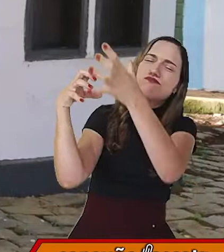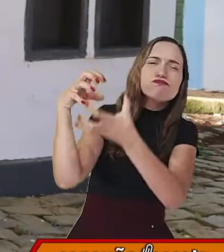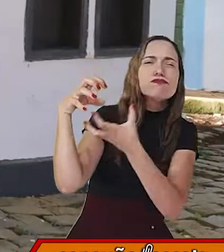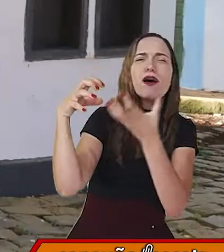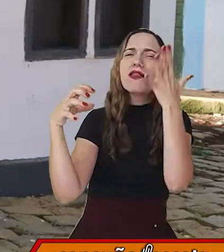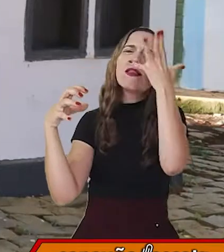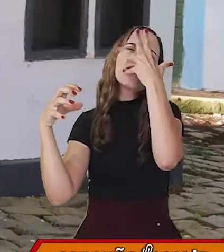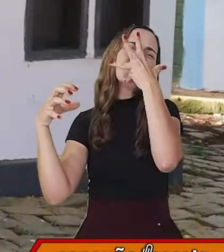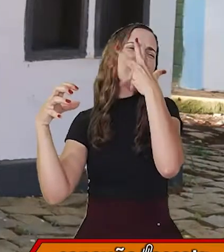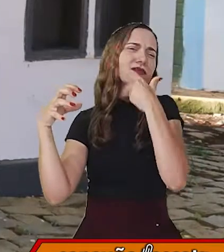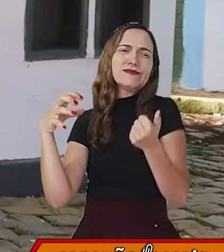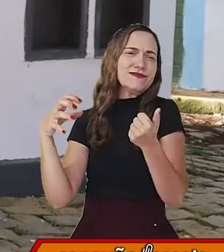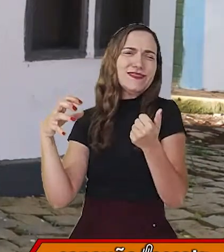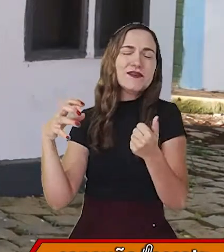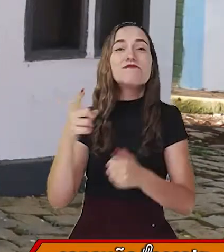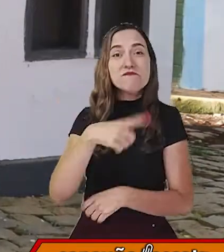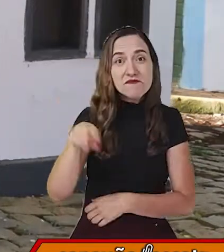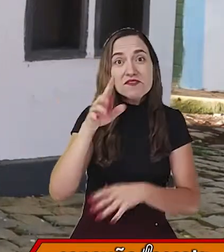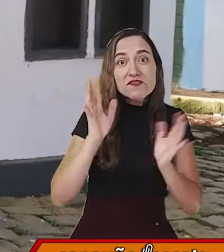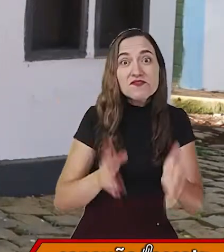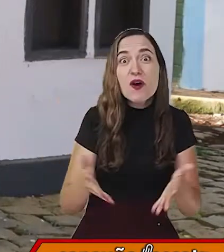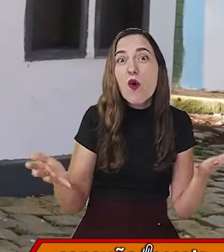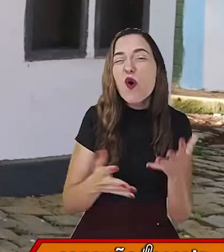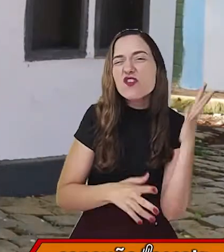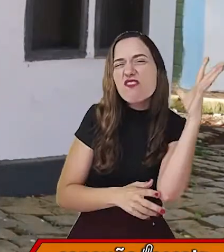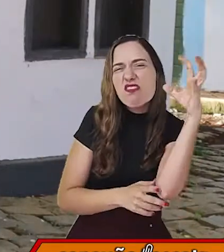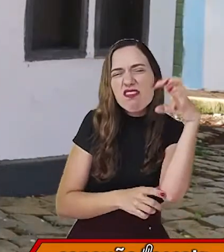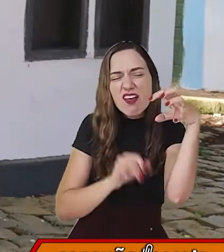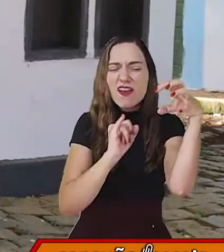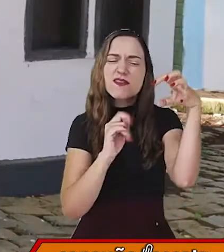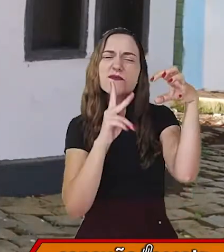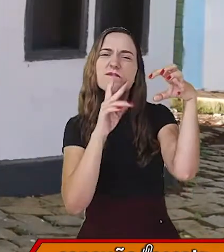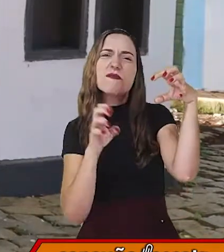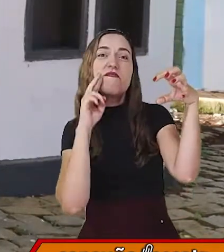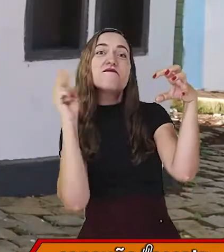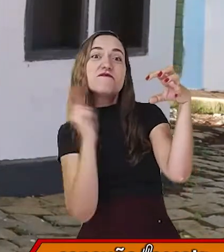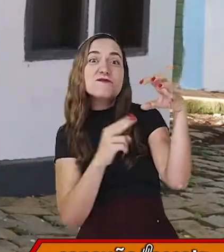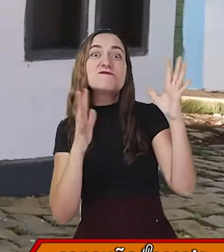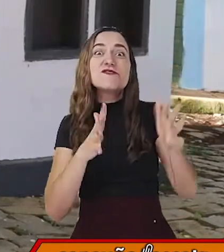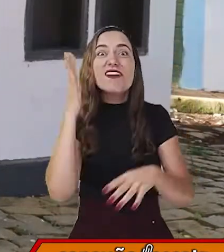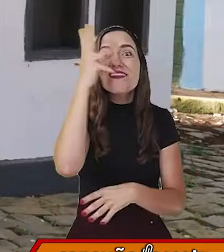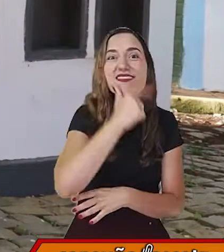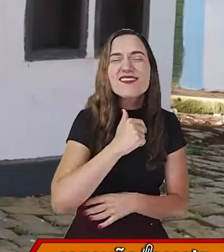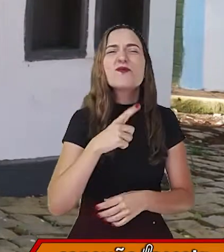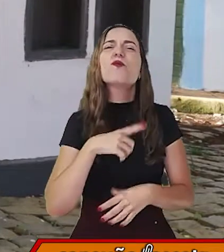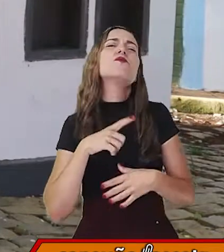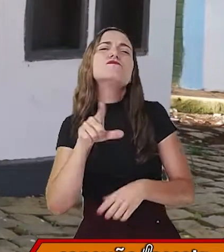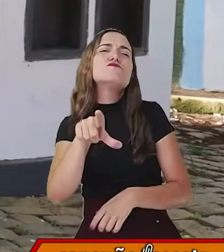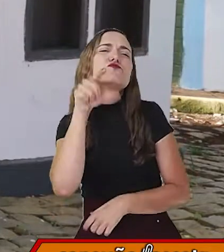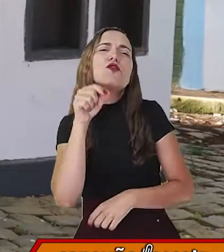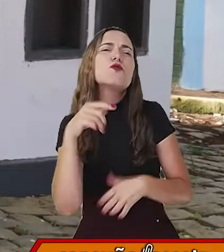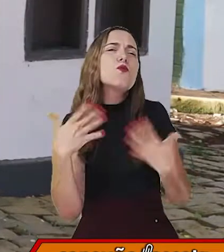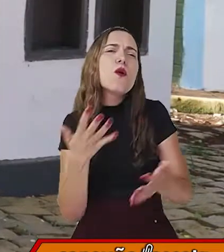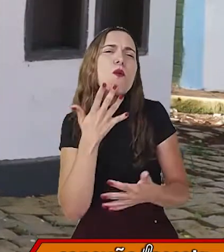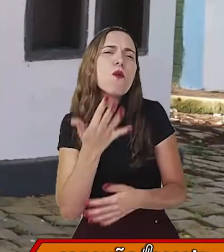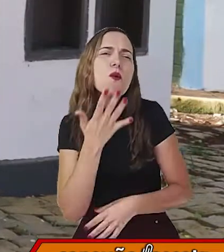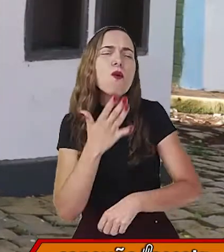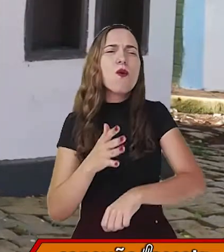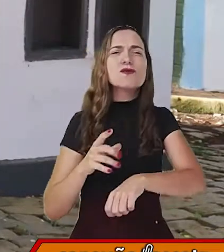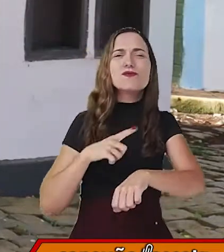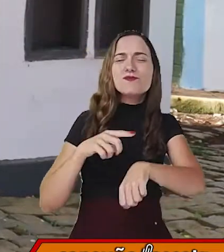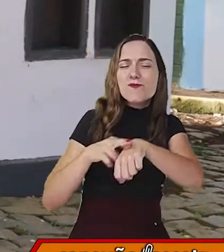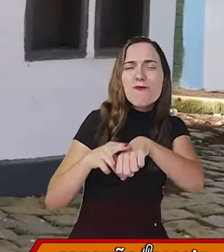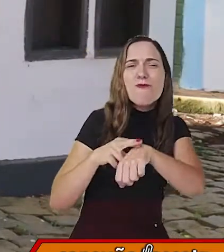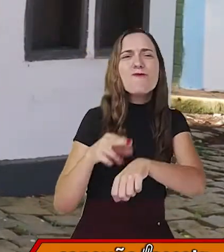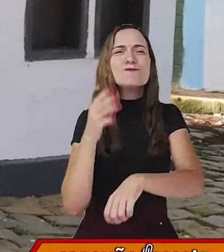maravilhosa. Gente, é exuberante. Você já parou e viu um ipê hoje? Qual é o seu preferido? Roxo, rosa, amarelo, branco?